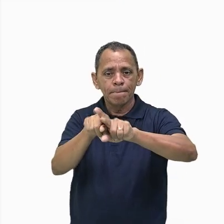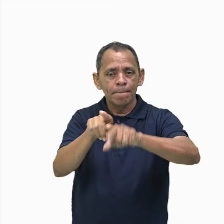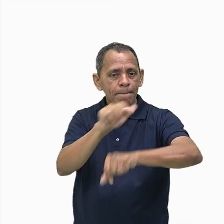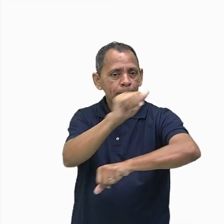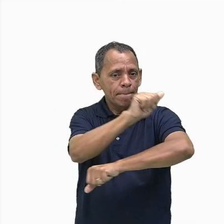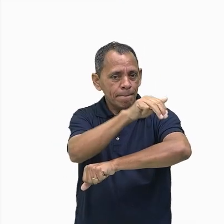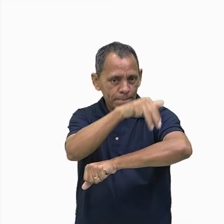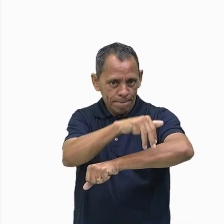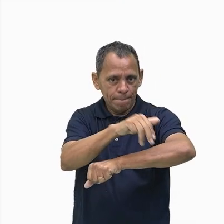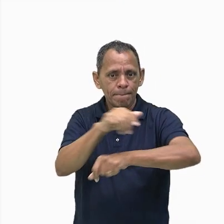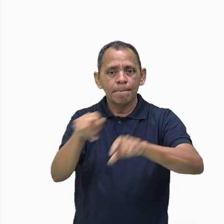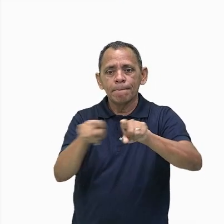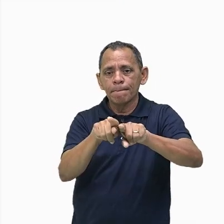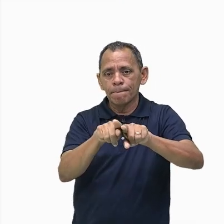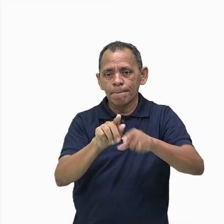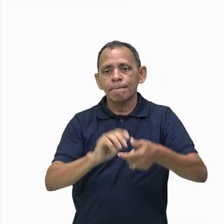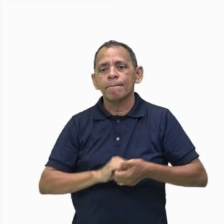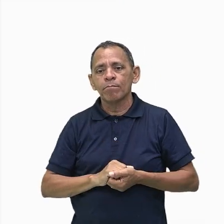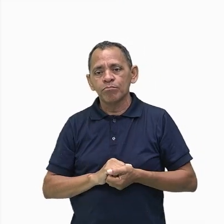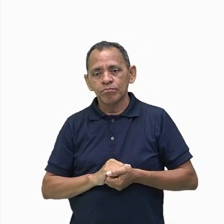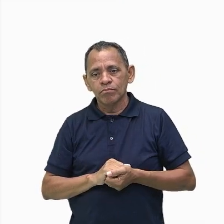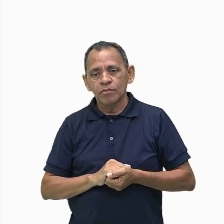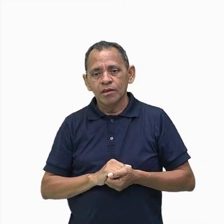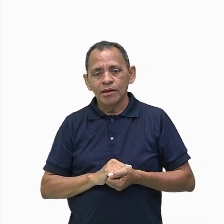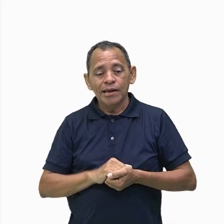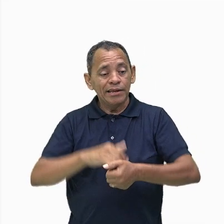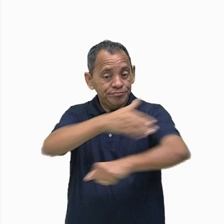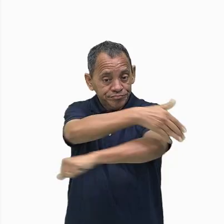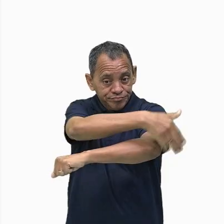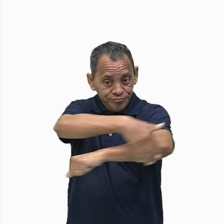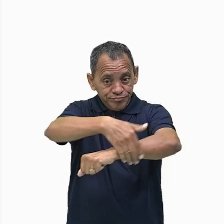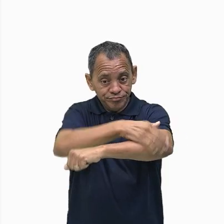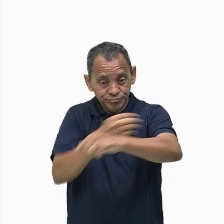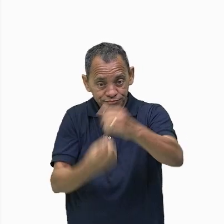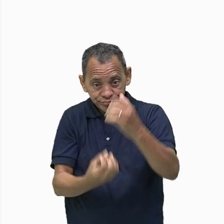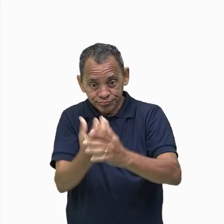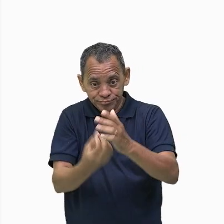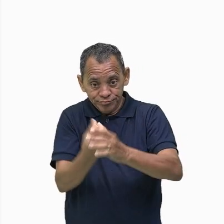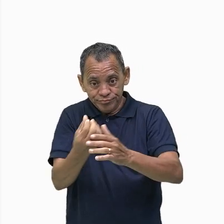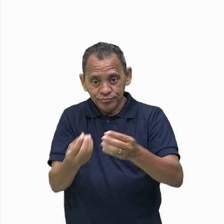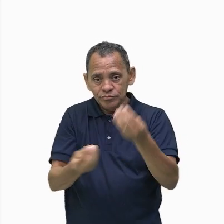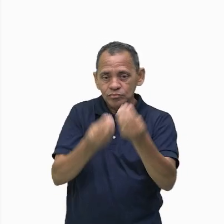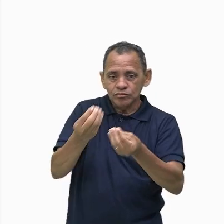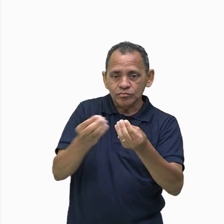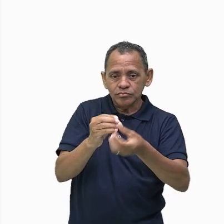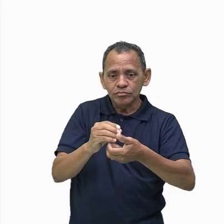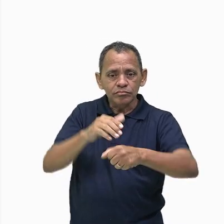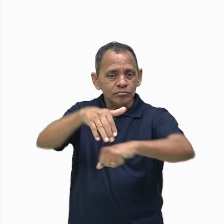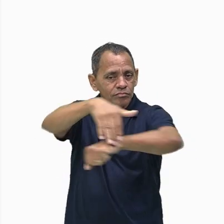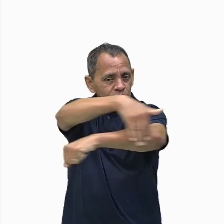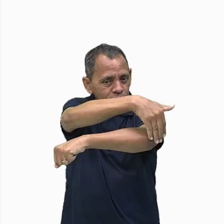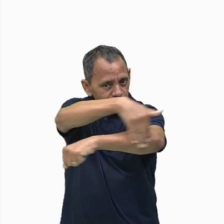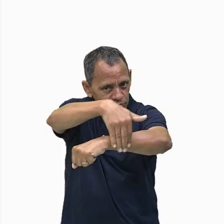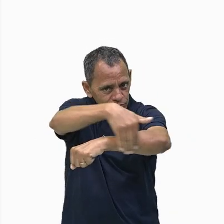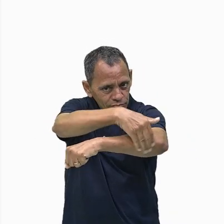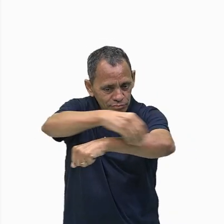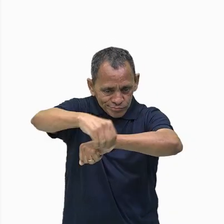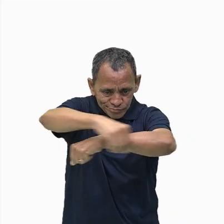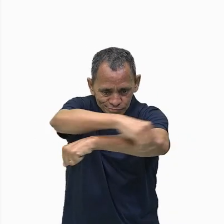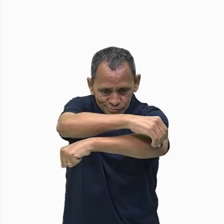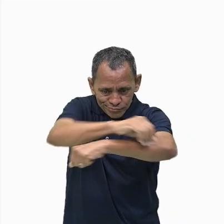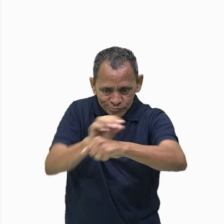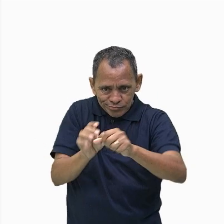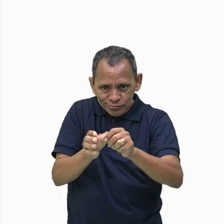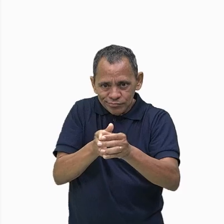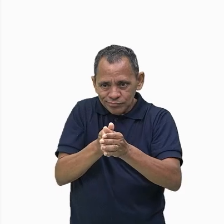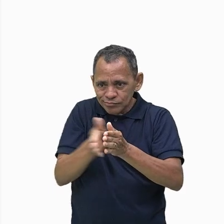nossa região, né? E o ramal, ele acaba surgindo como uma via secundária que acaba ligando o outro lugar, tá?